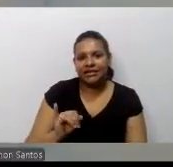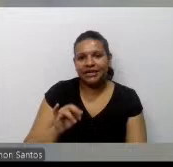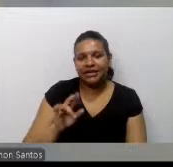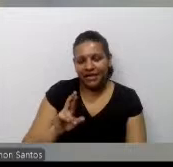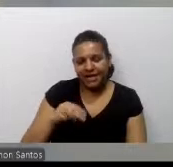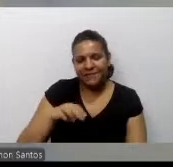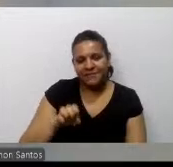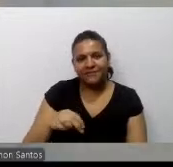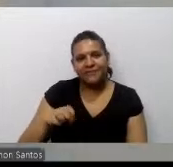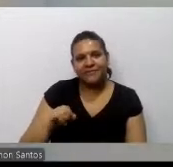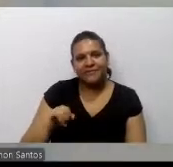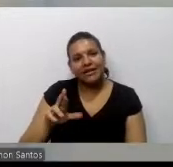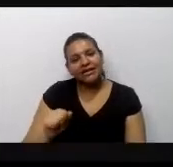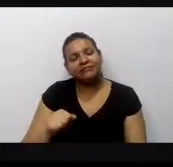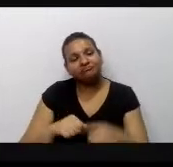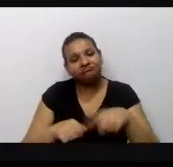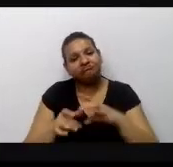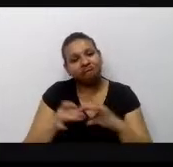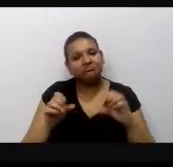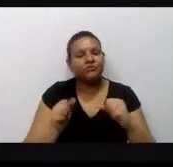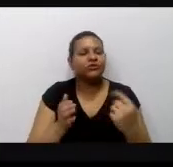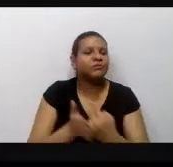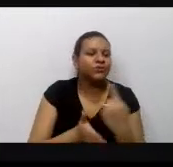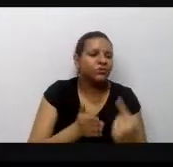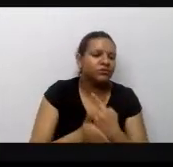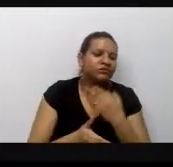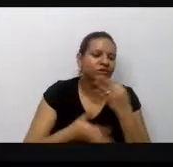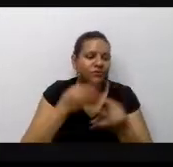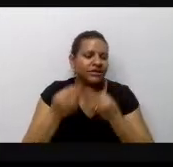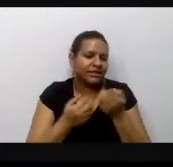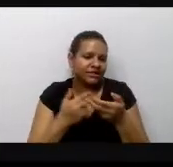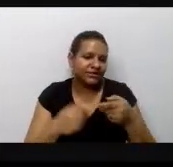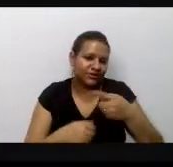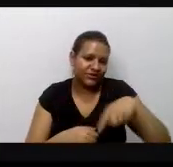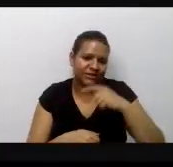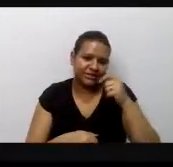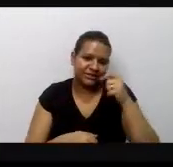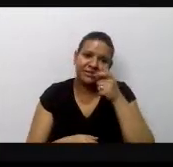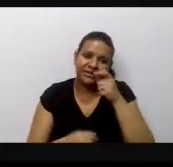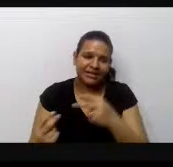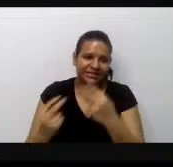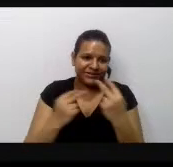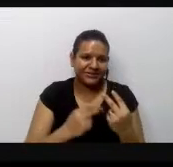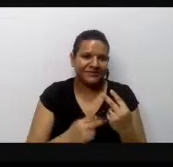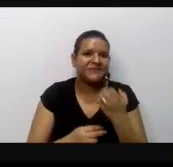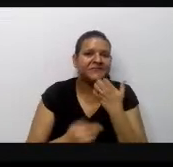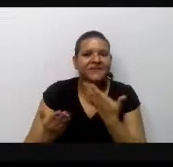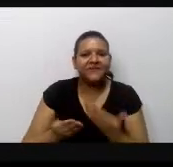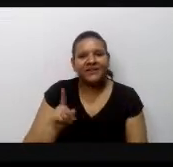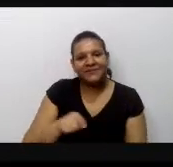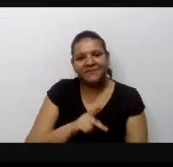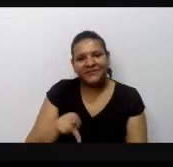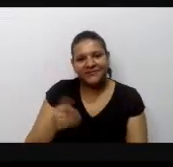perguntas e comentários. Fiquem à vontade todos que nos acompanharam. Esse é o grande momento. Bem-vindo, professor.